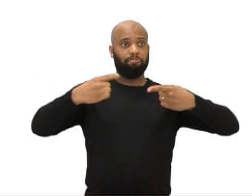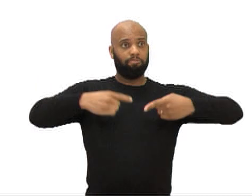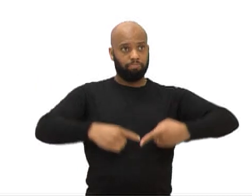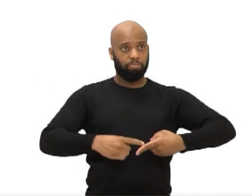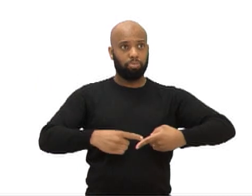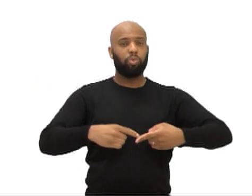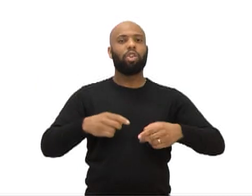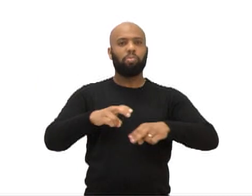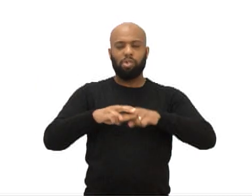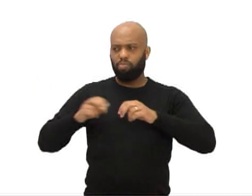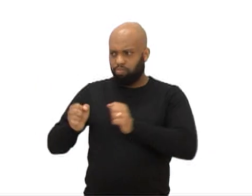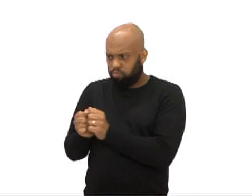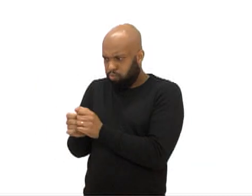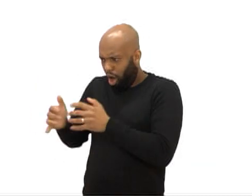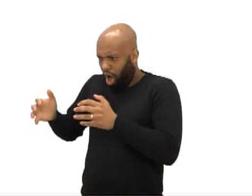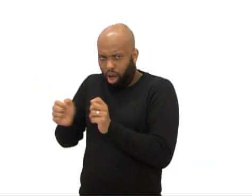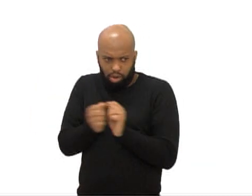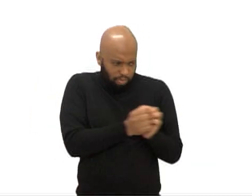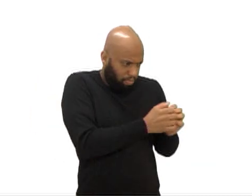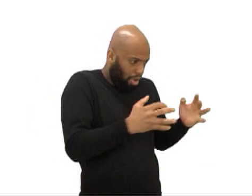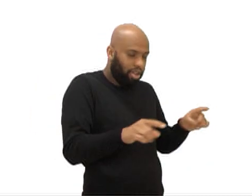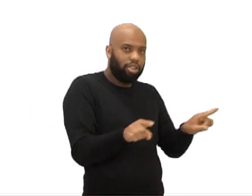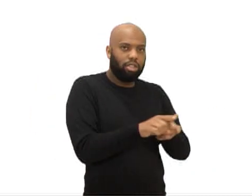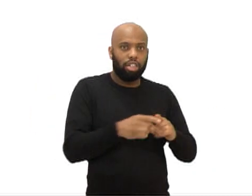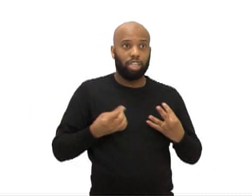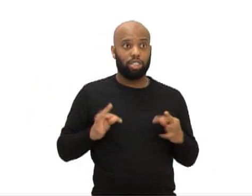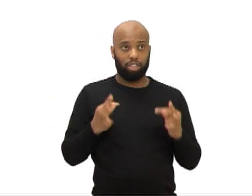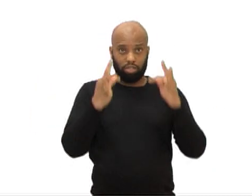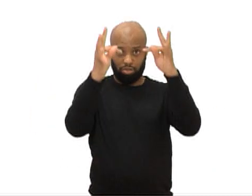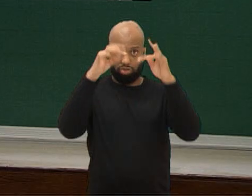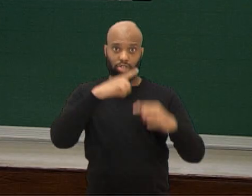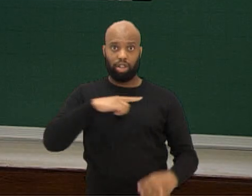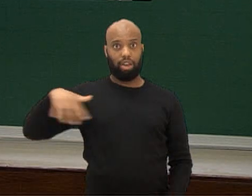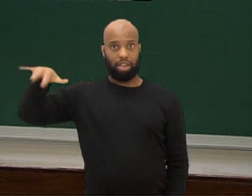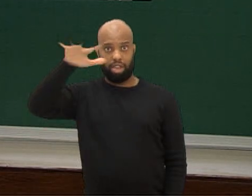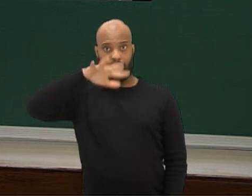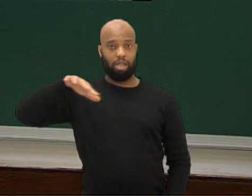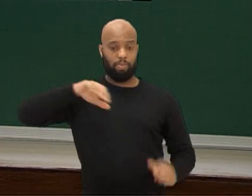bélica, nuclear e de tecnologia aeroespacial.